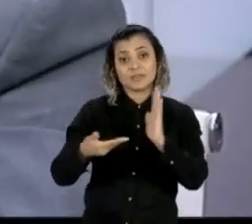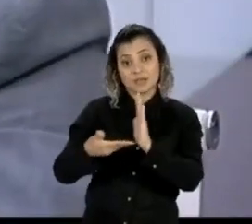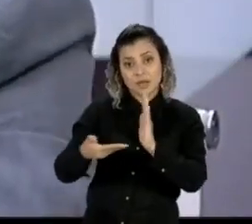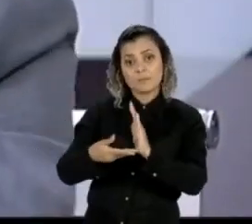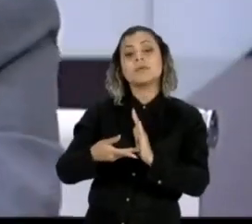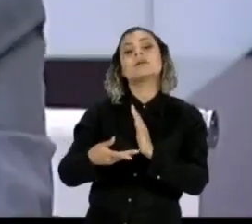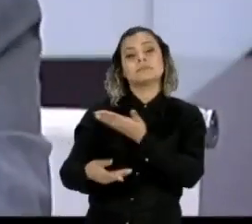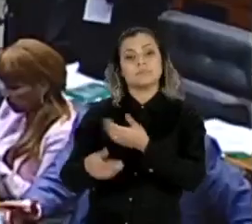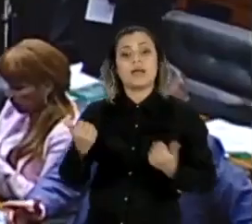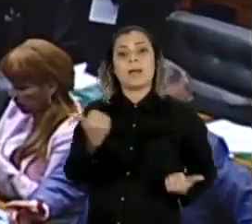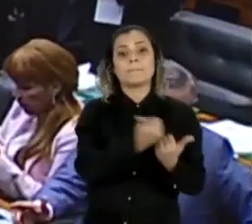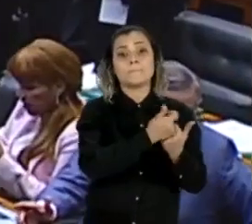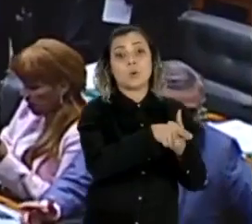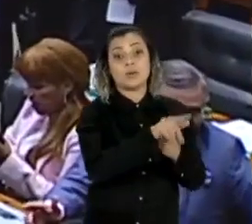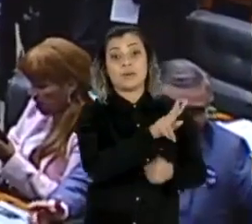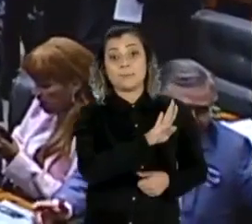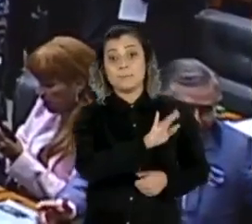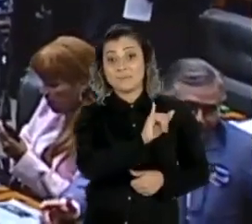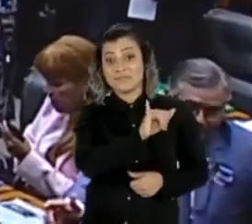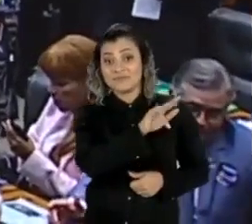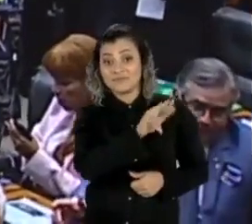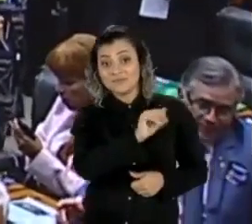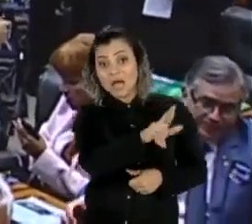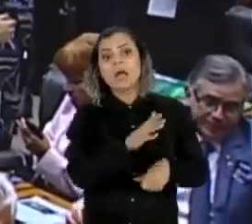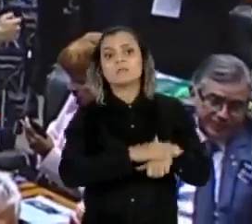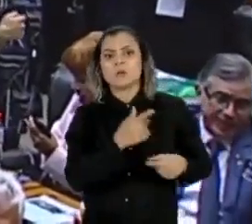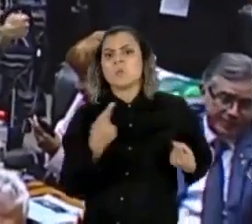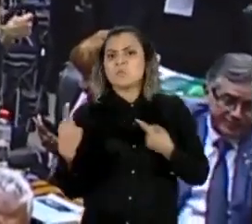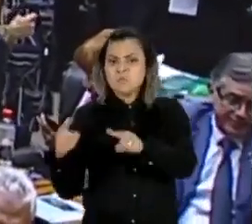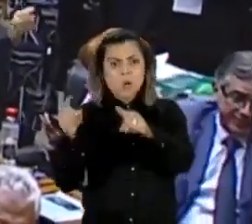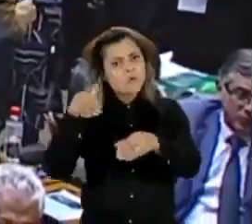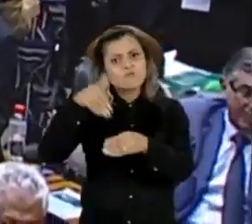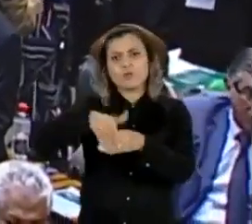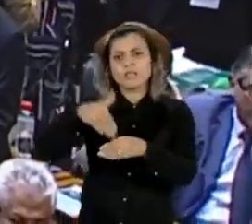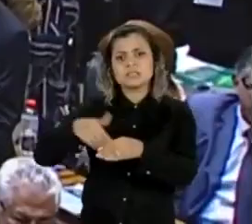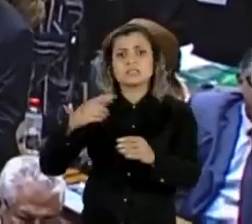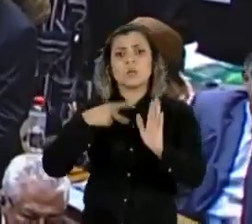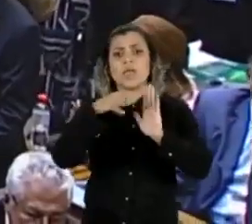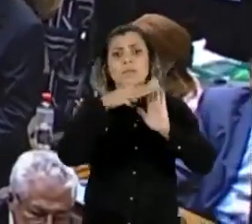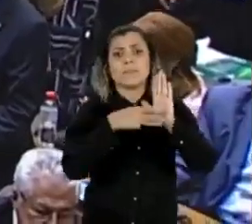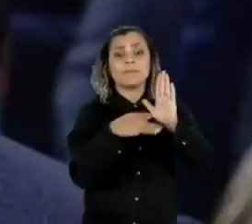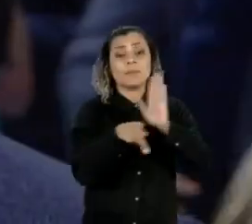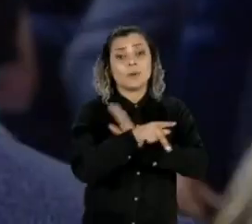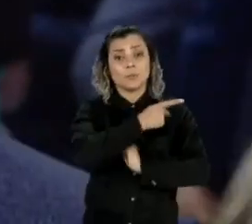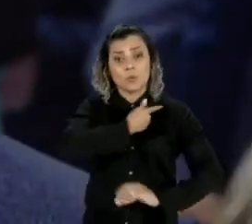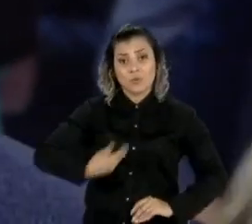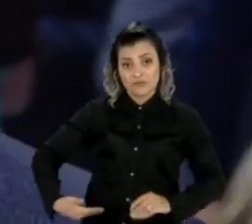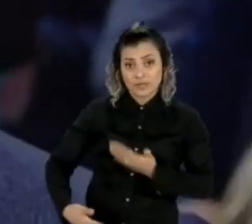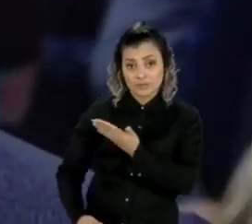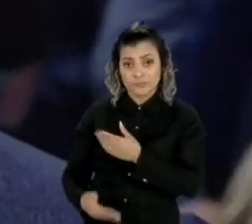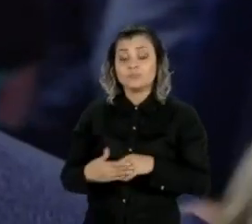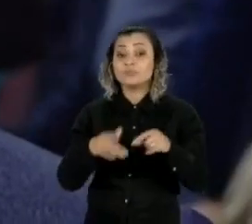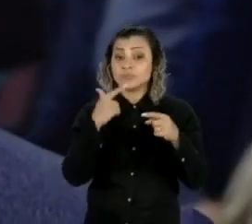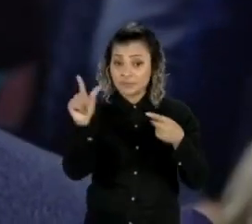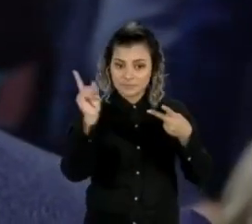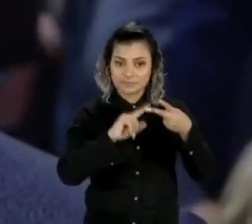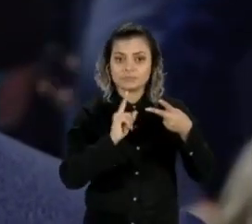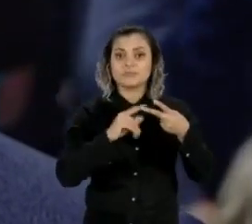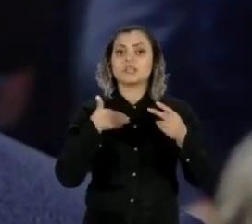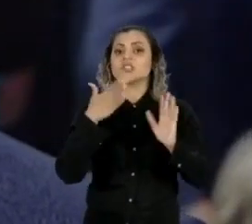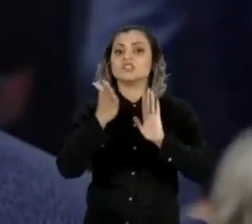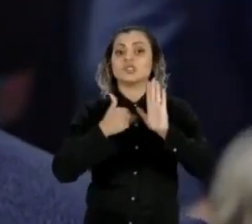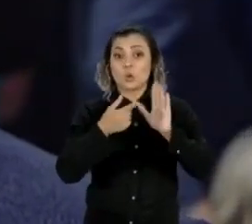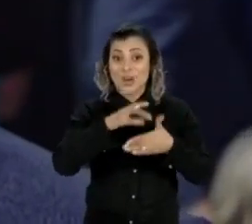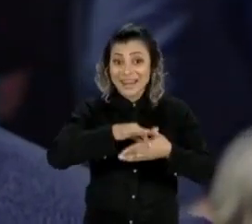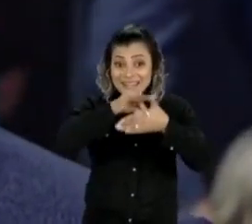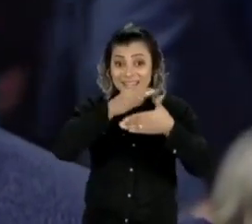Valdir, aliado de Bivar, se uniu à oposição para tentar obstruir a votação de uma medida provisória do governo. Em outro lance, ele retirou o